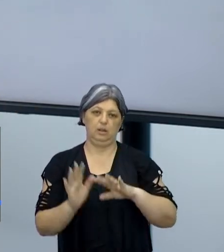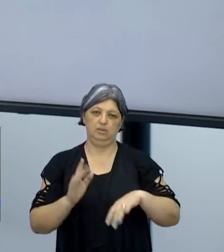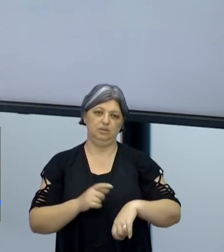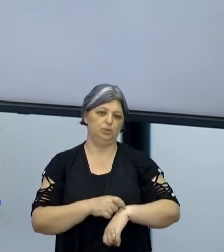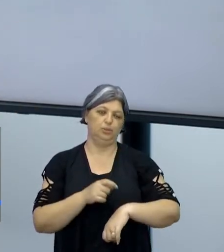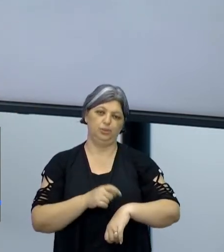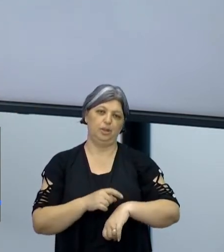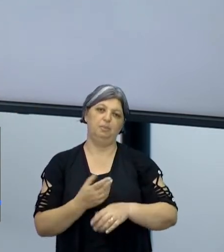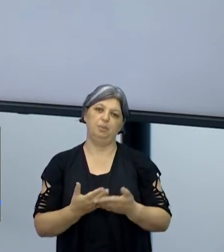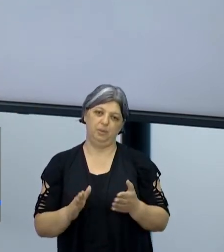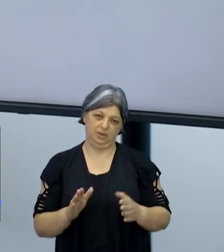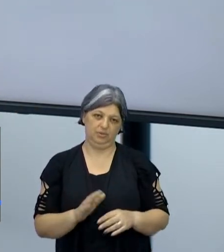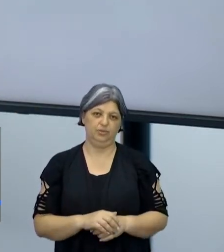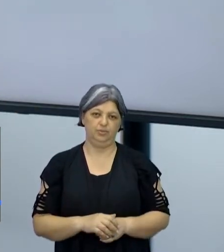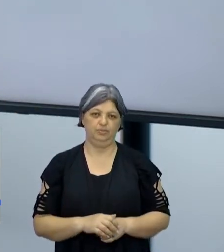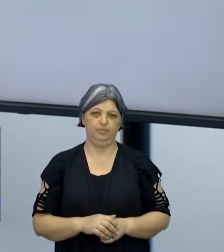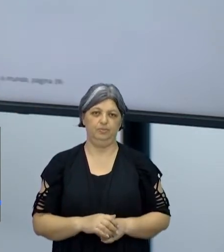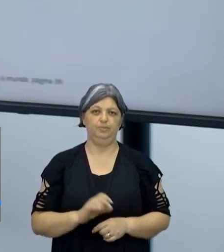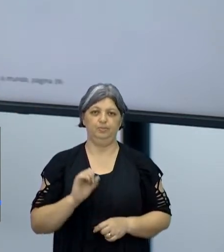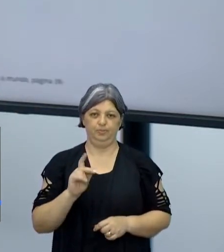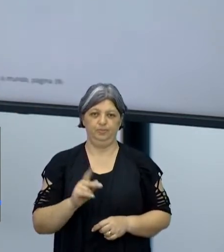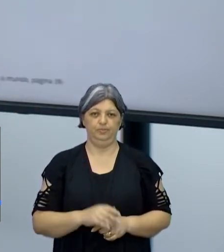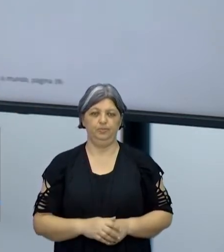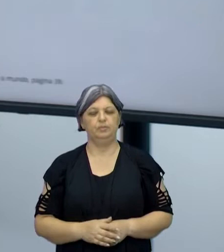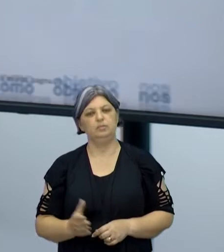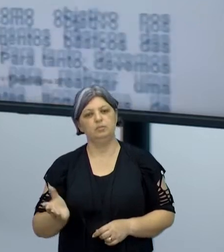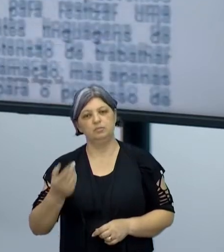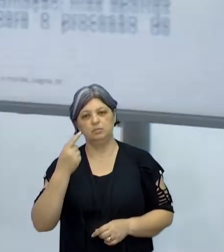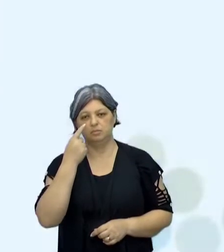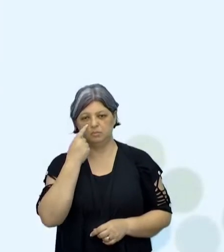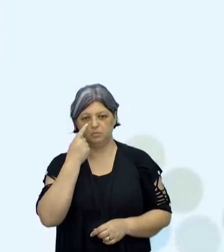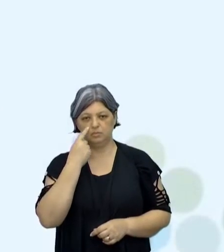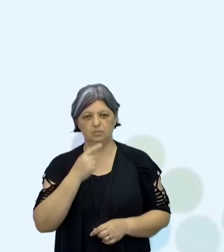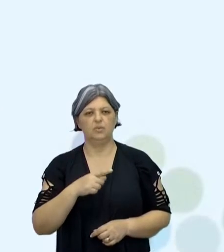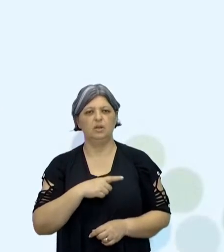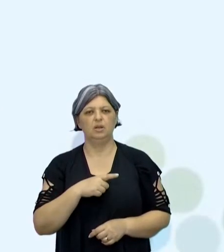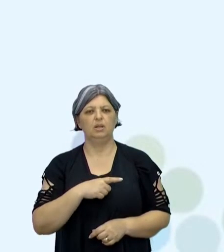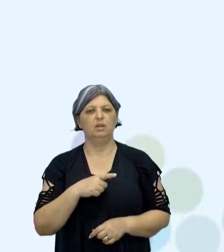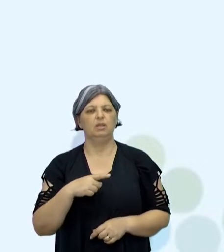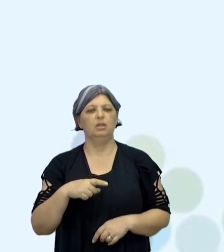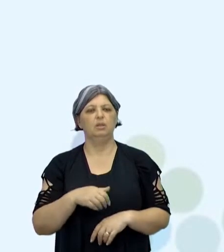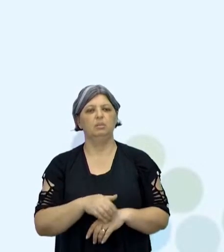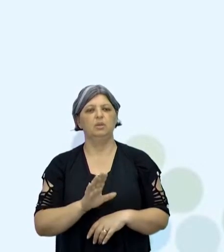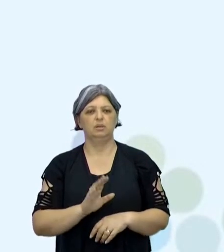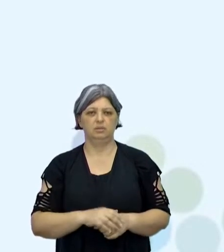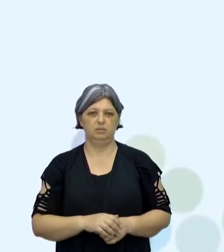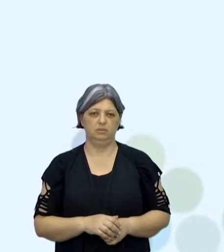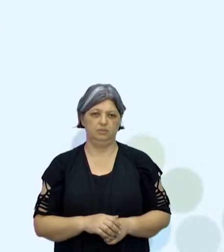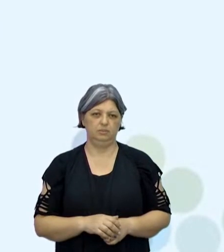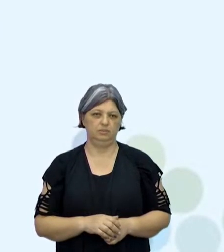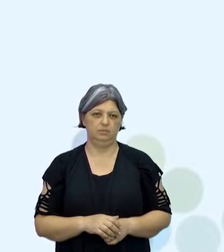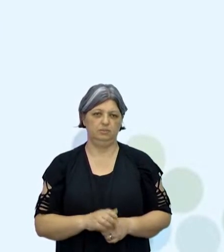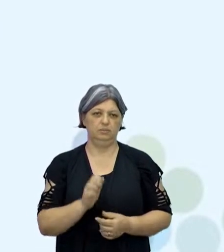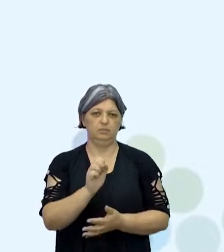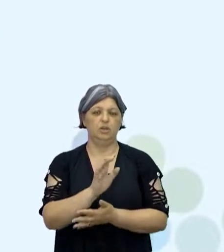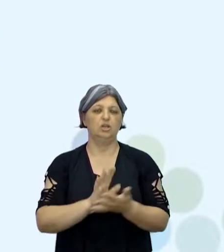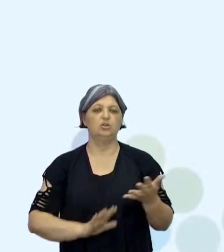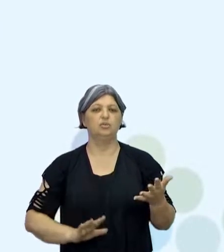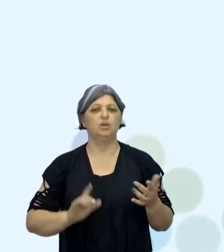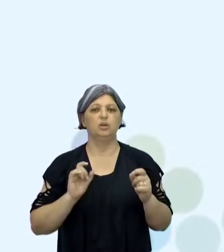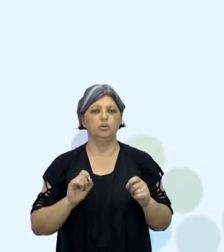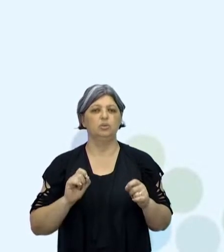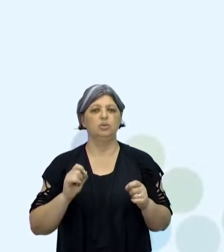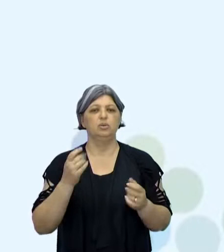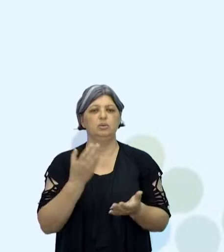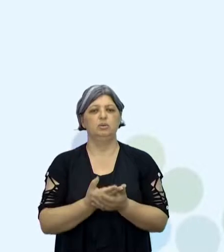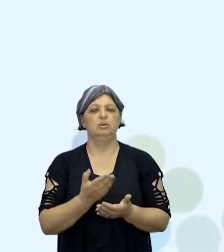aula aí que é precioso também. Tá? Bom, vamos lá. O que mais que nós temos aí? Então, nessa atividade, o que os estudantes têm que